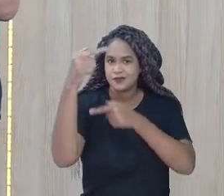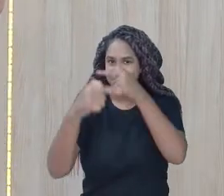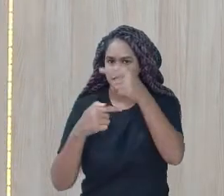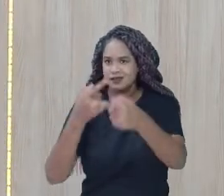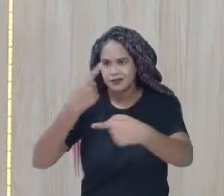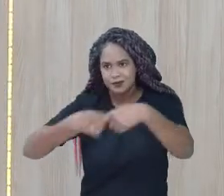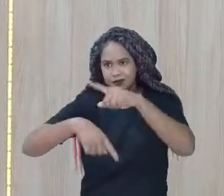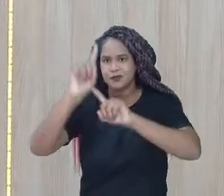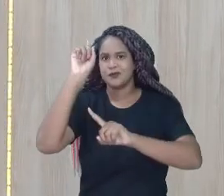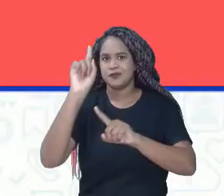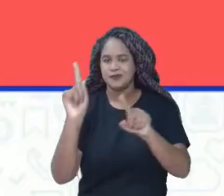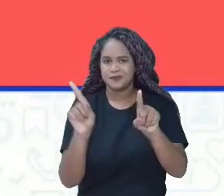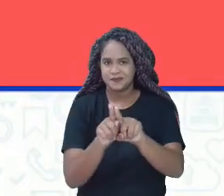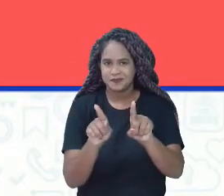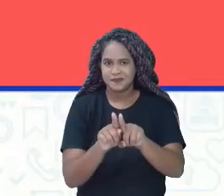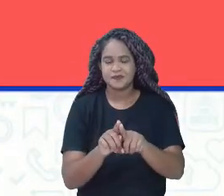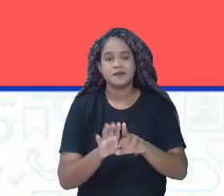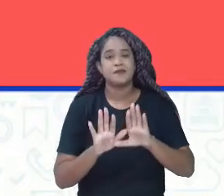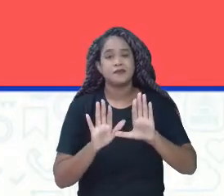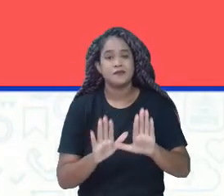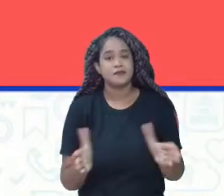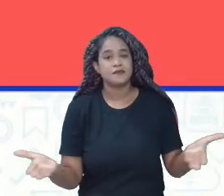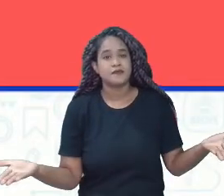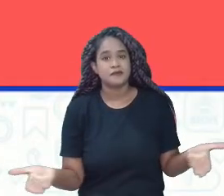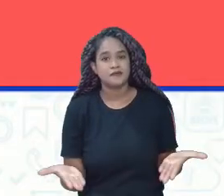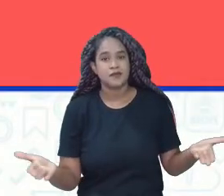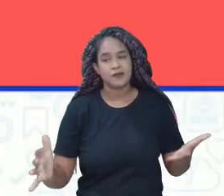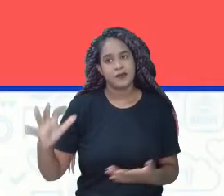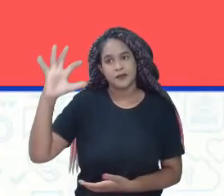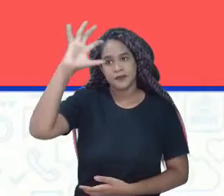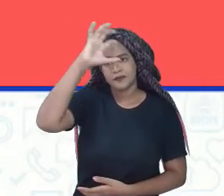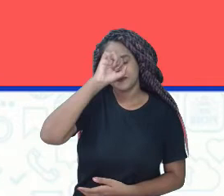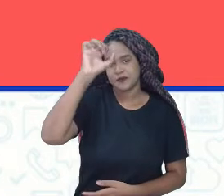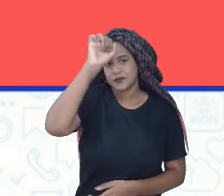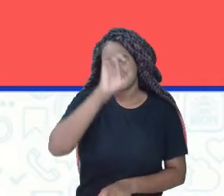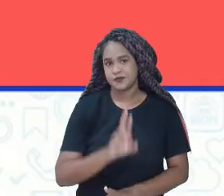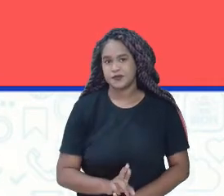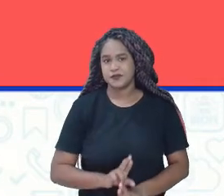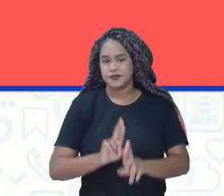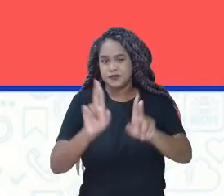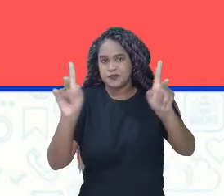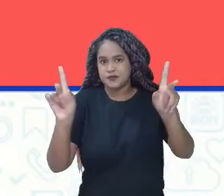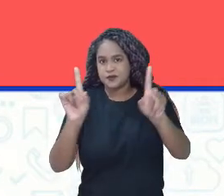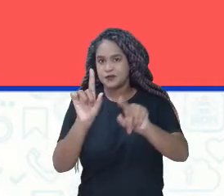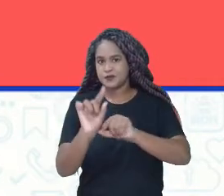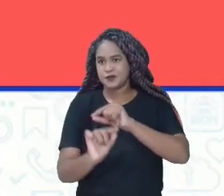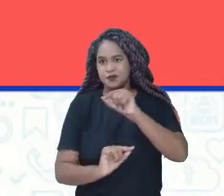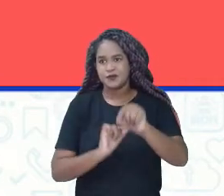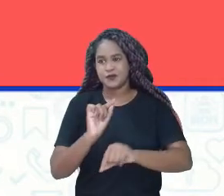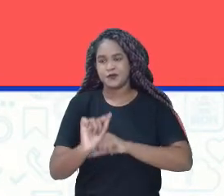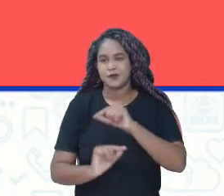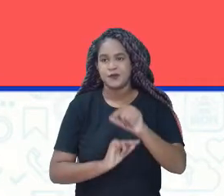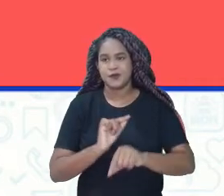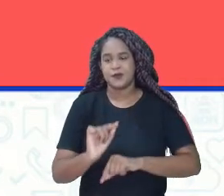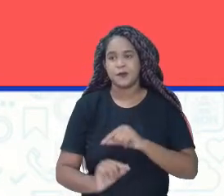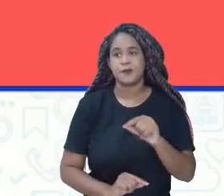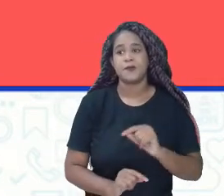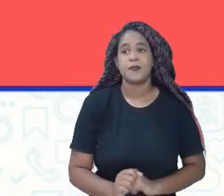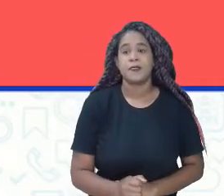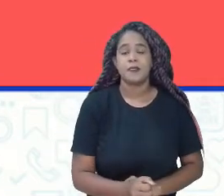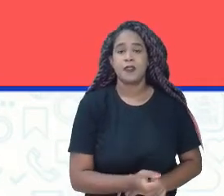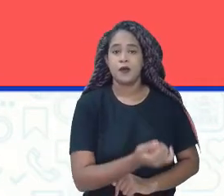seguindo. Mas vamos saber um pouco mais sobre a diferença mais curiosa entre as